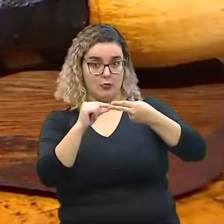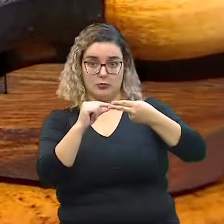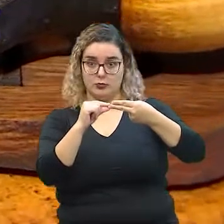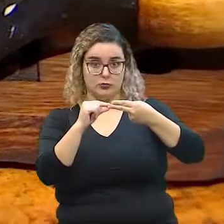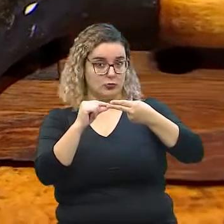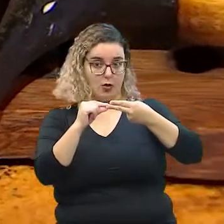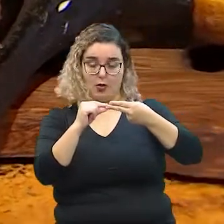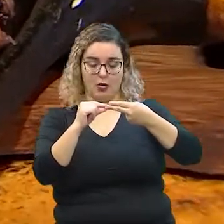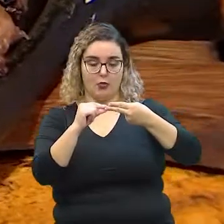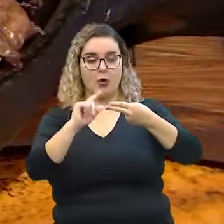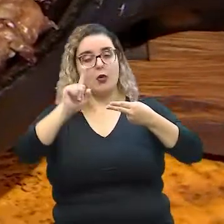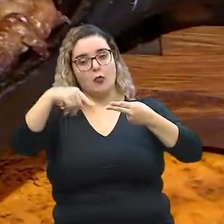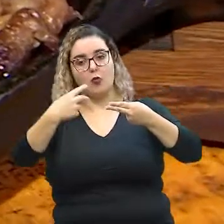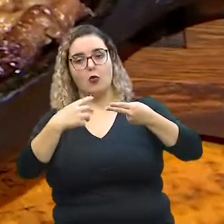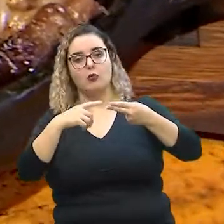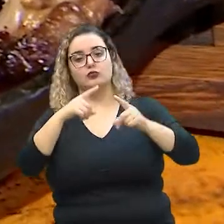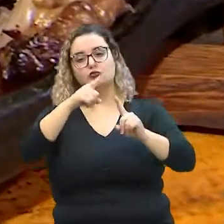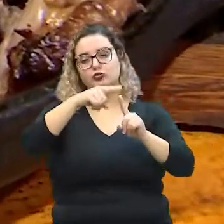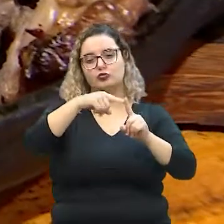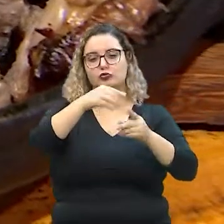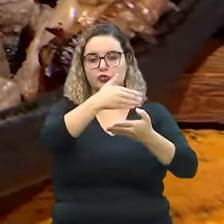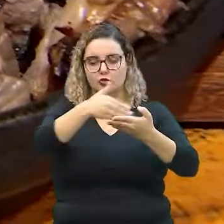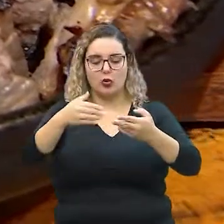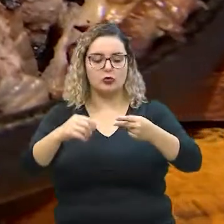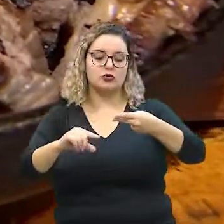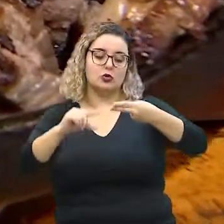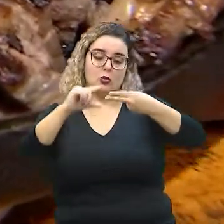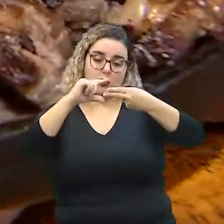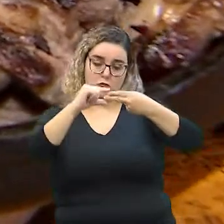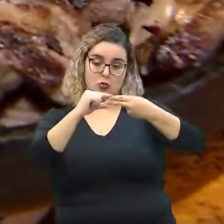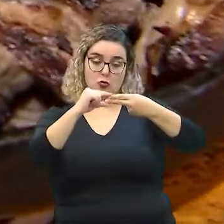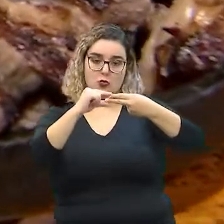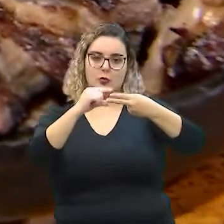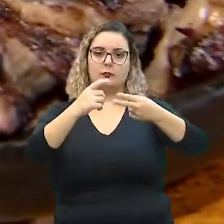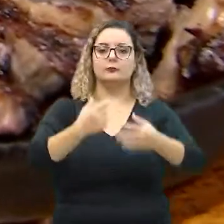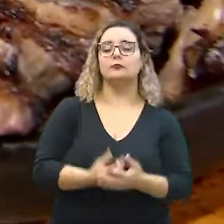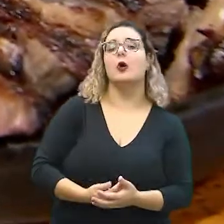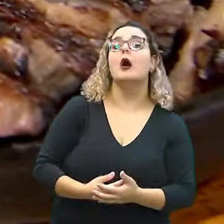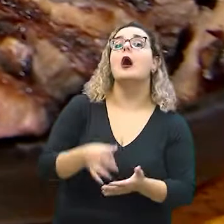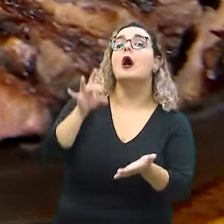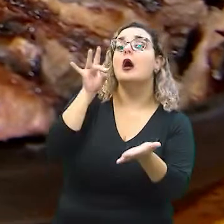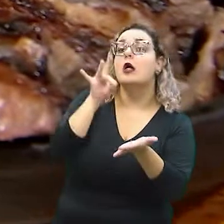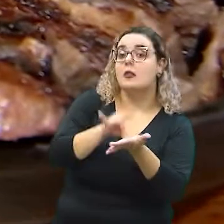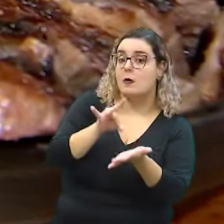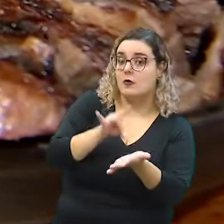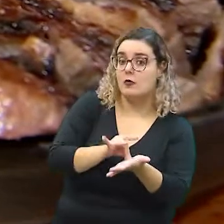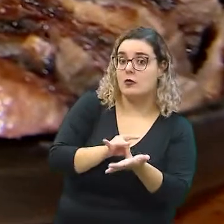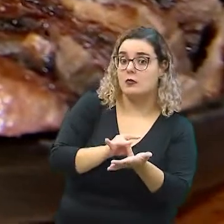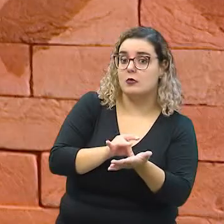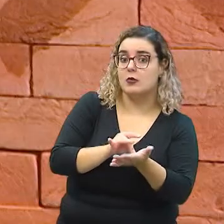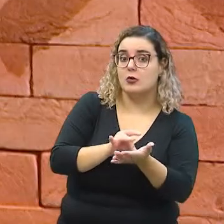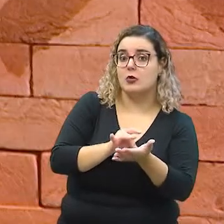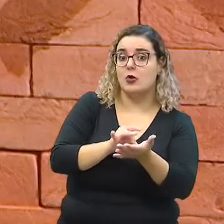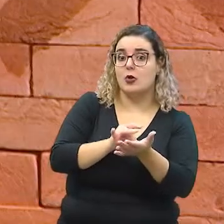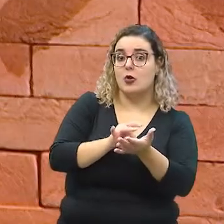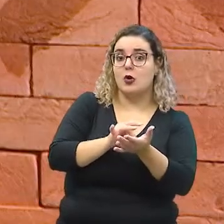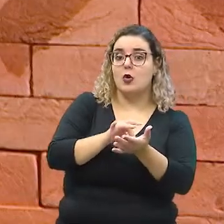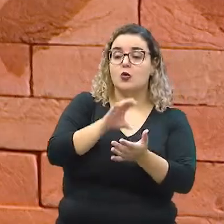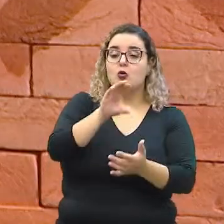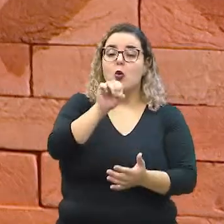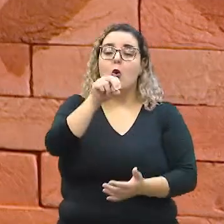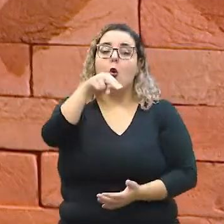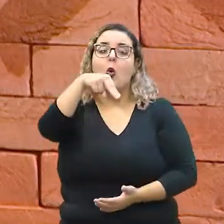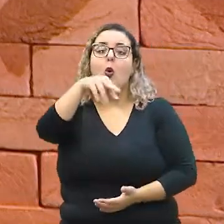outro tipo de corte, né? Ele é na verdade, ele tá na ponta do